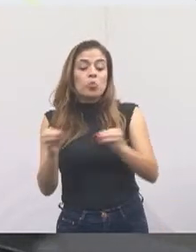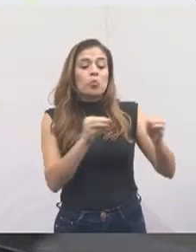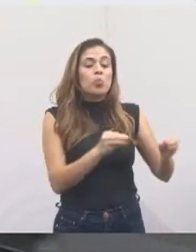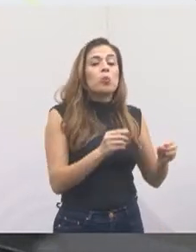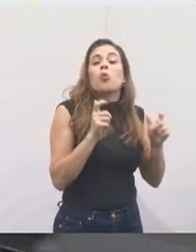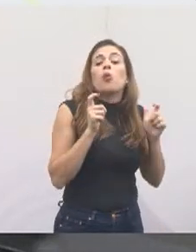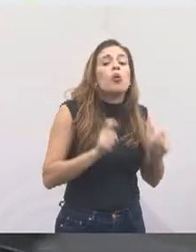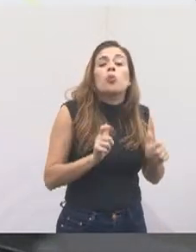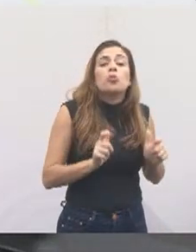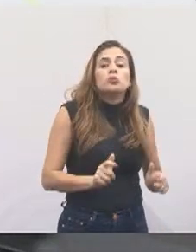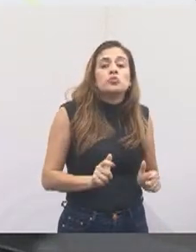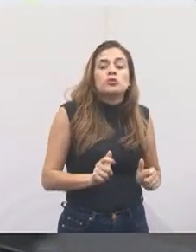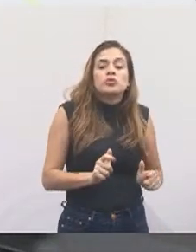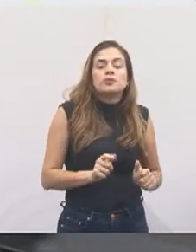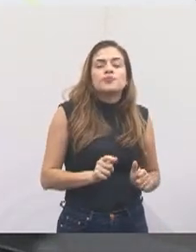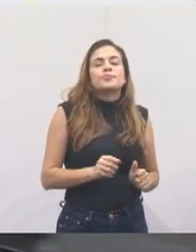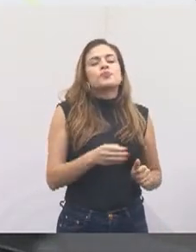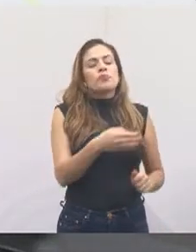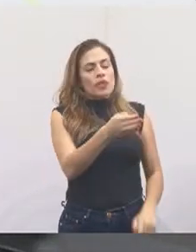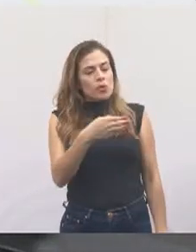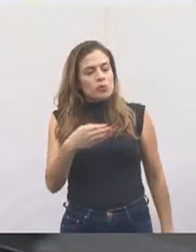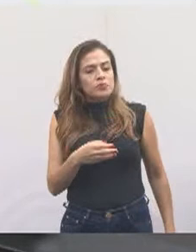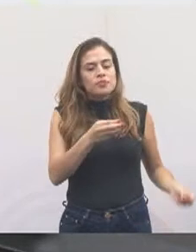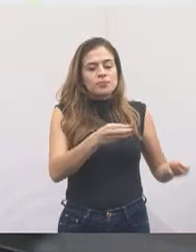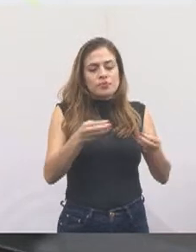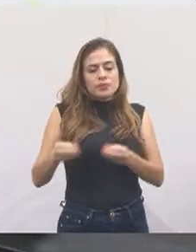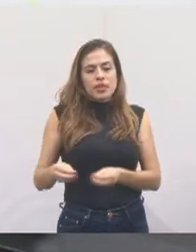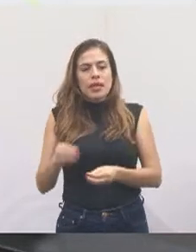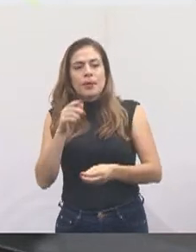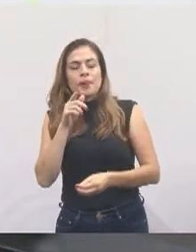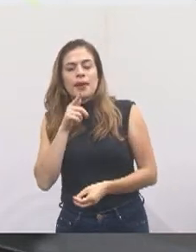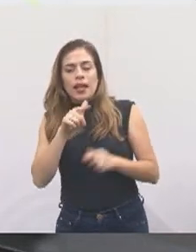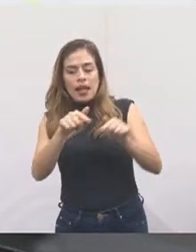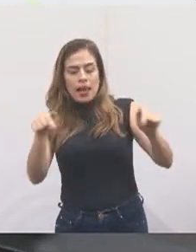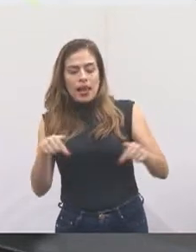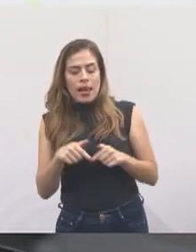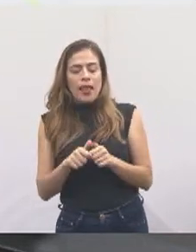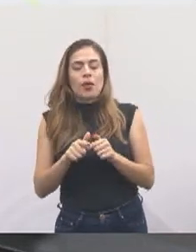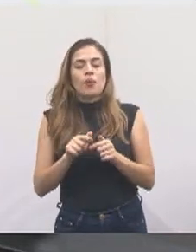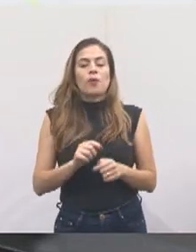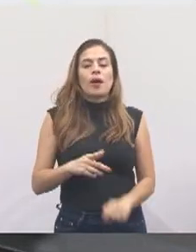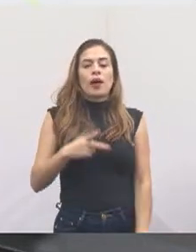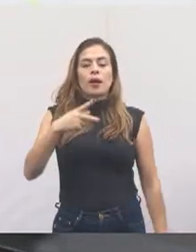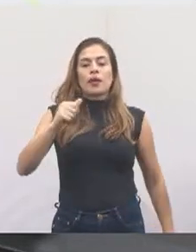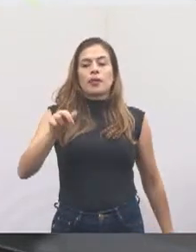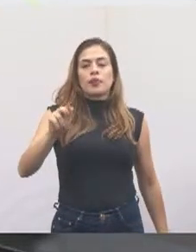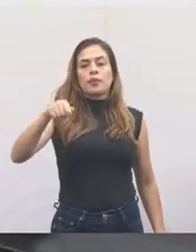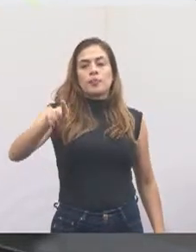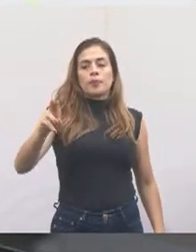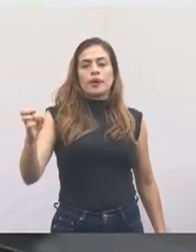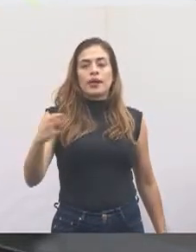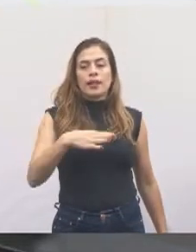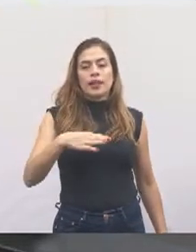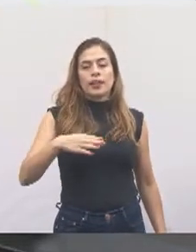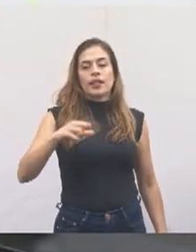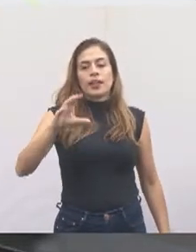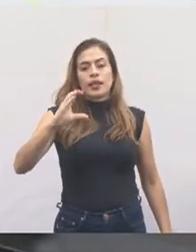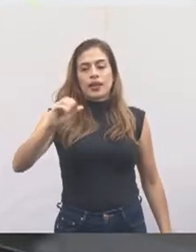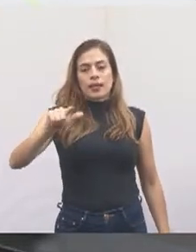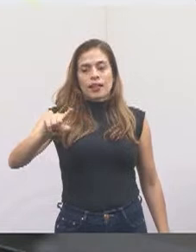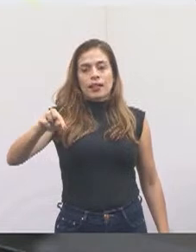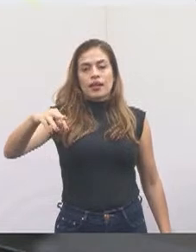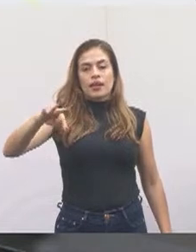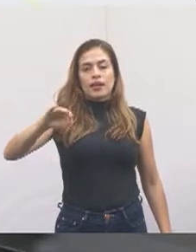peixes foram trazidos transferido para a lagoa do Parque Califórnia em retorno para para laguinho após a a